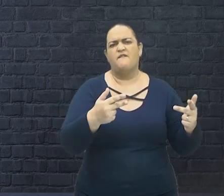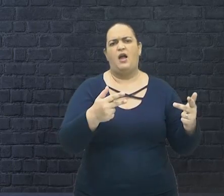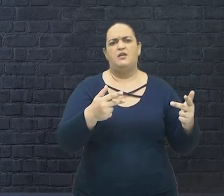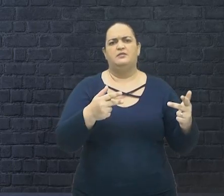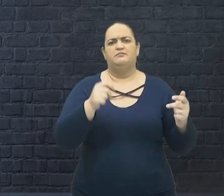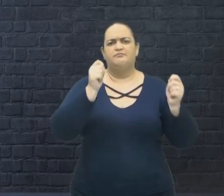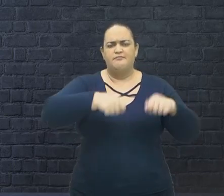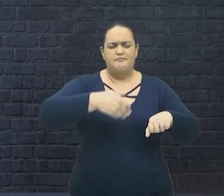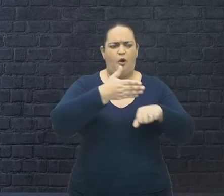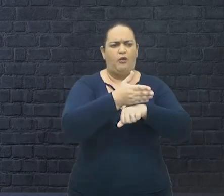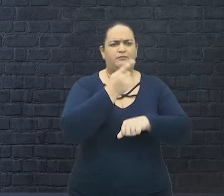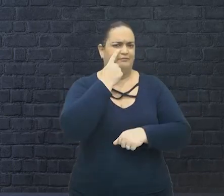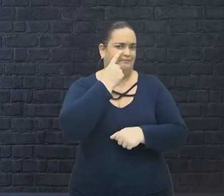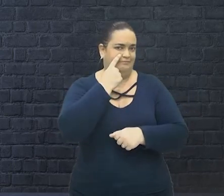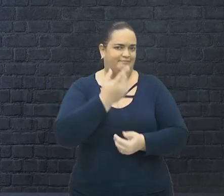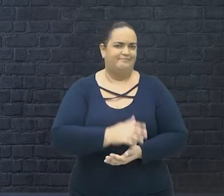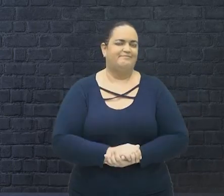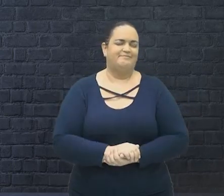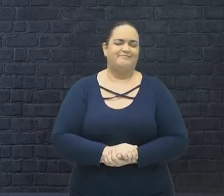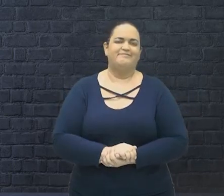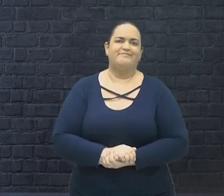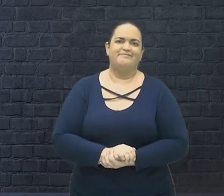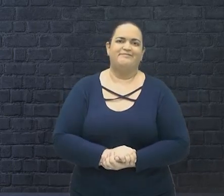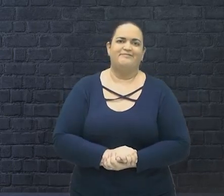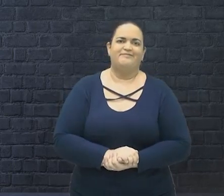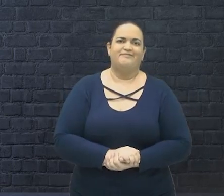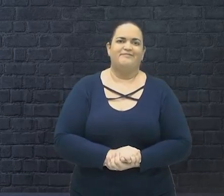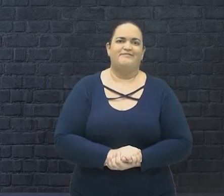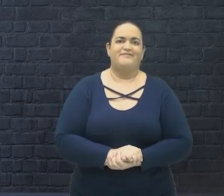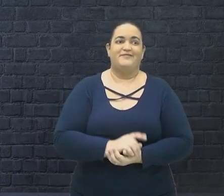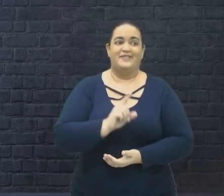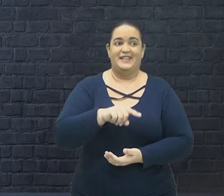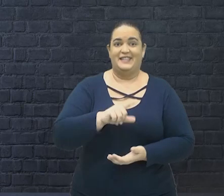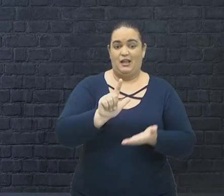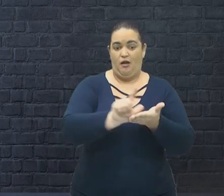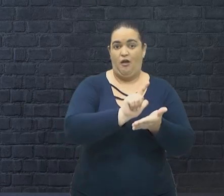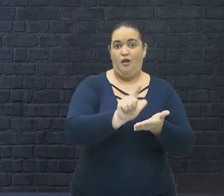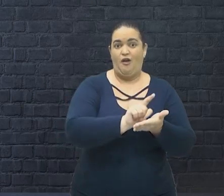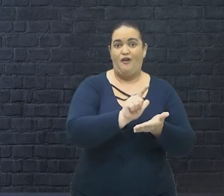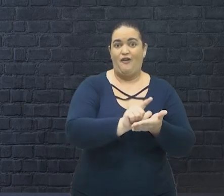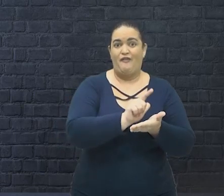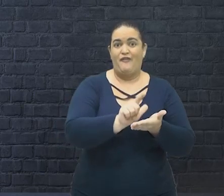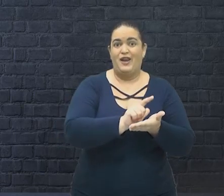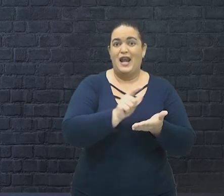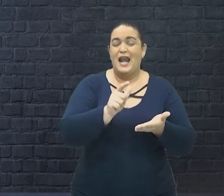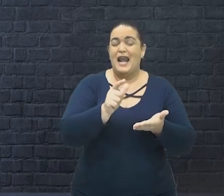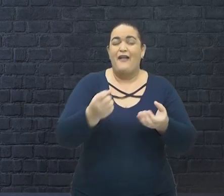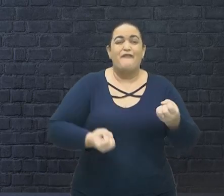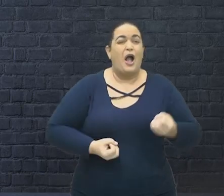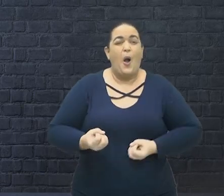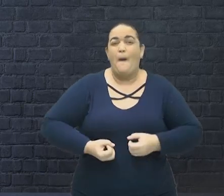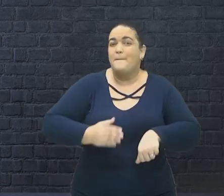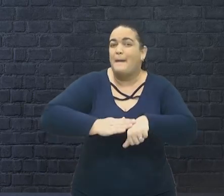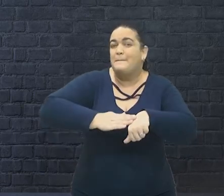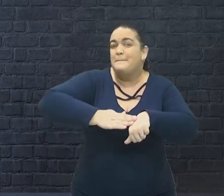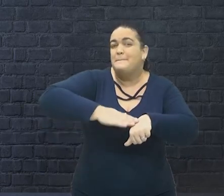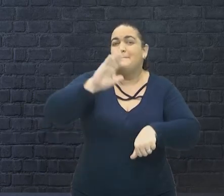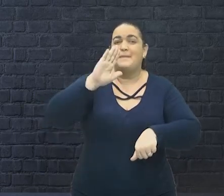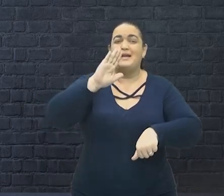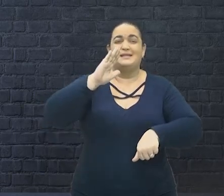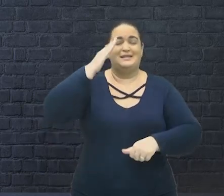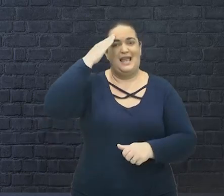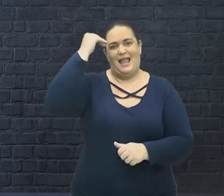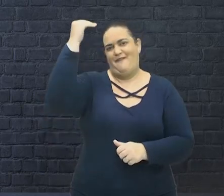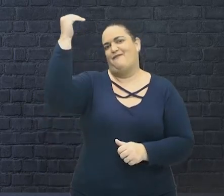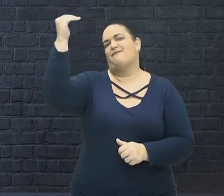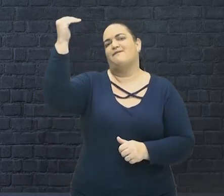E mais, essa, né, foi a obra, né, Quarto de Despejo, a obra que ficou mais